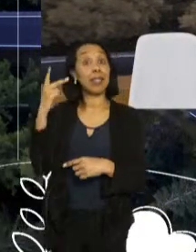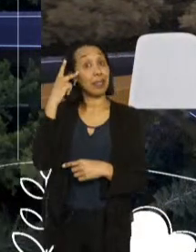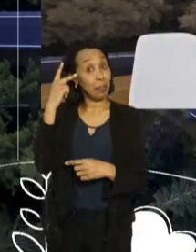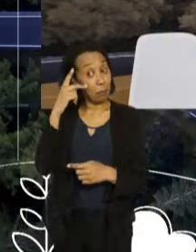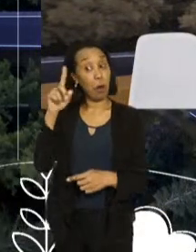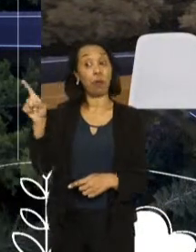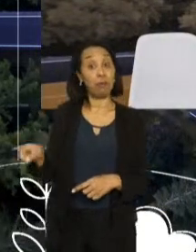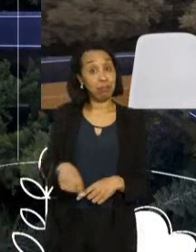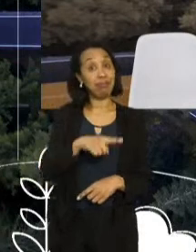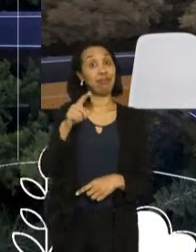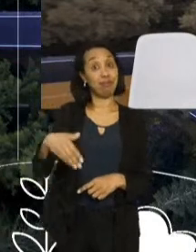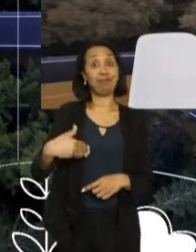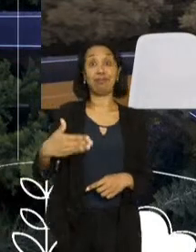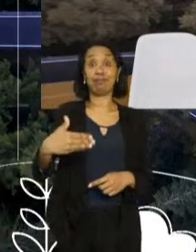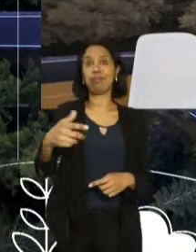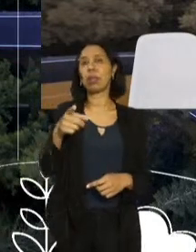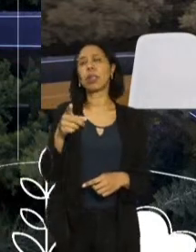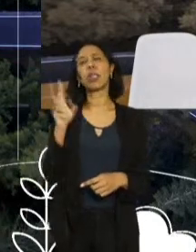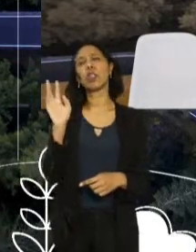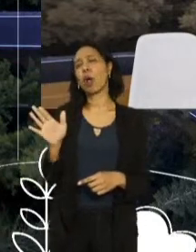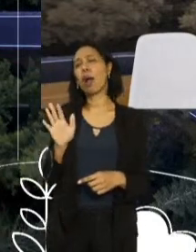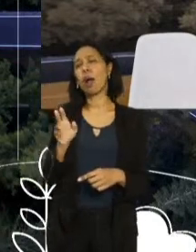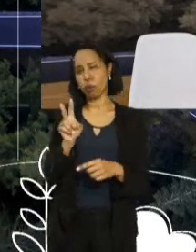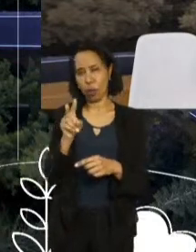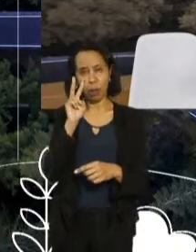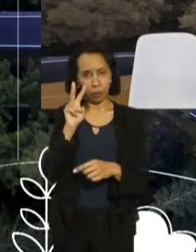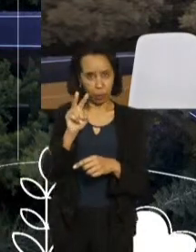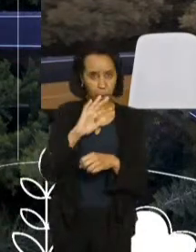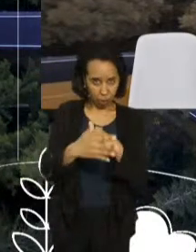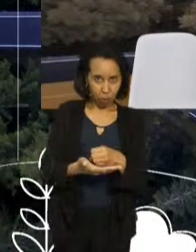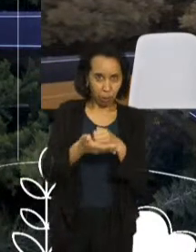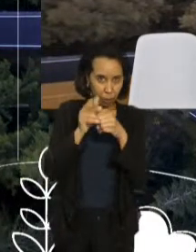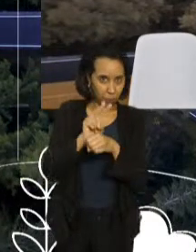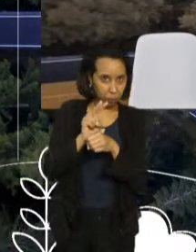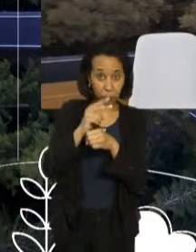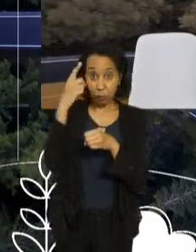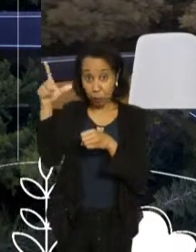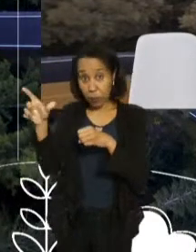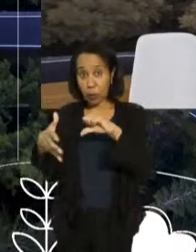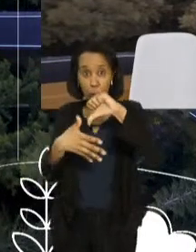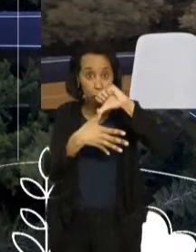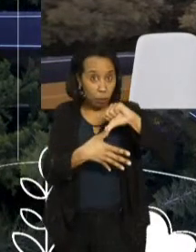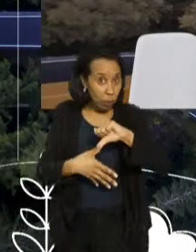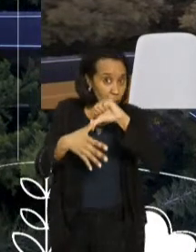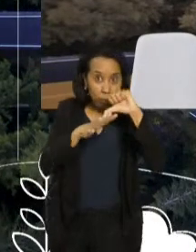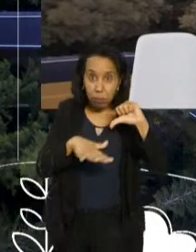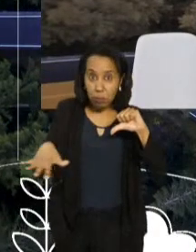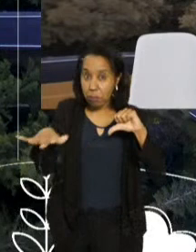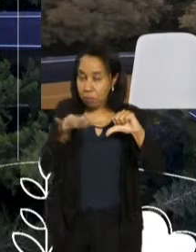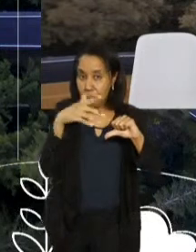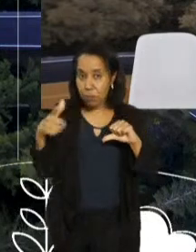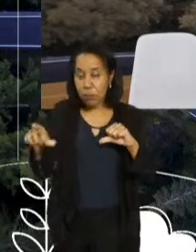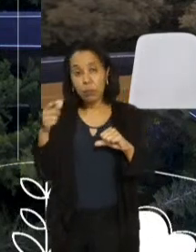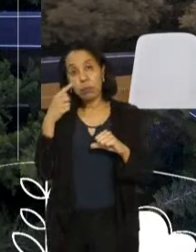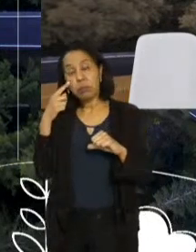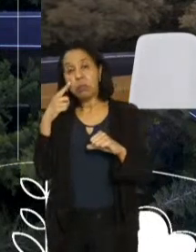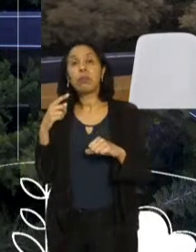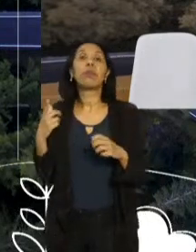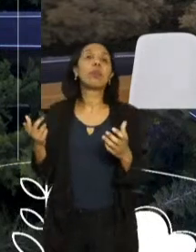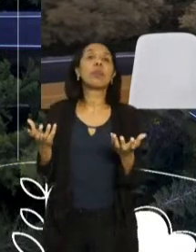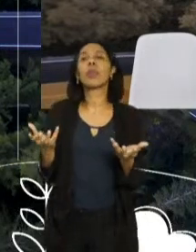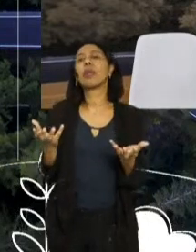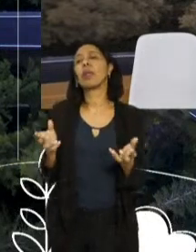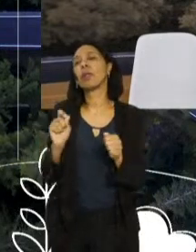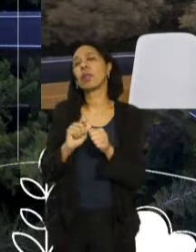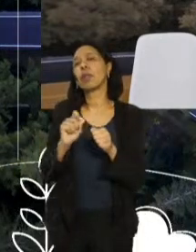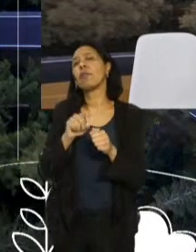Paulo. Para você que está acompanhando o Sustainable Talks de outras cidades, de outros países aqui na América Latina, o que está sendo